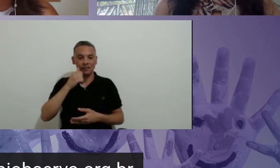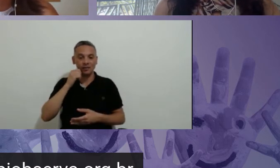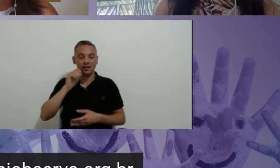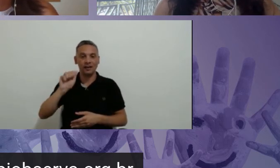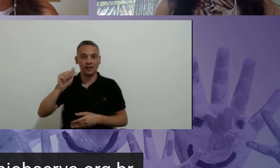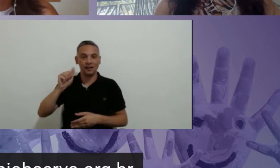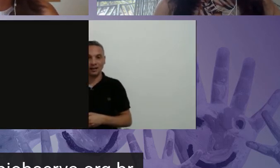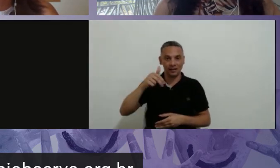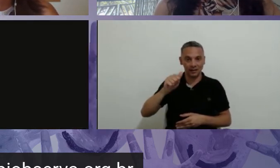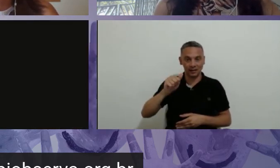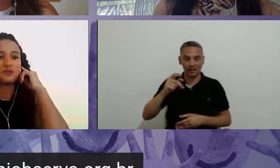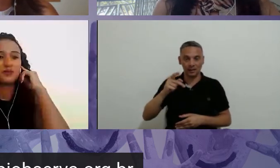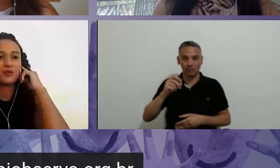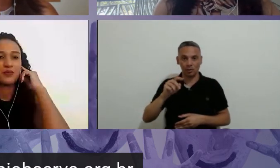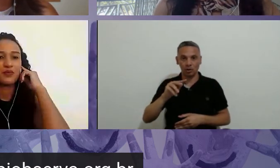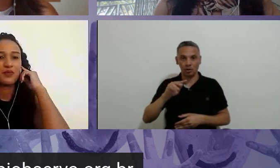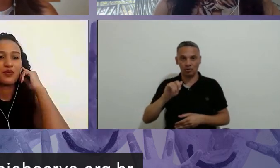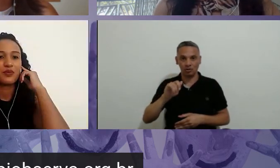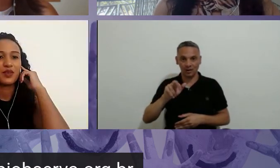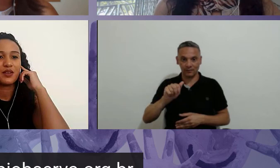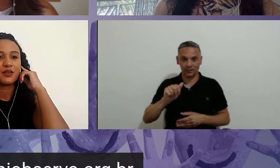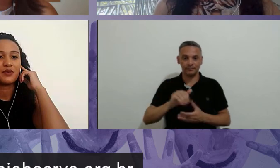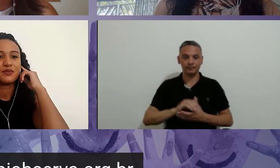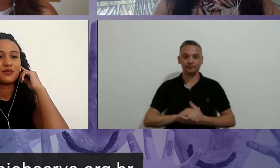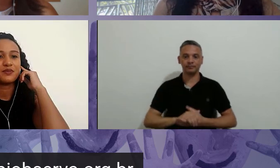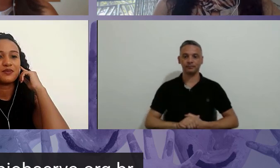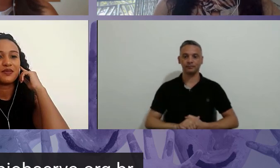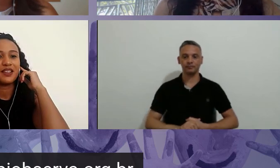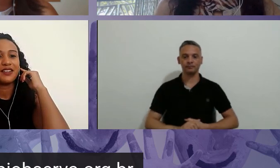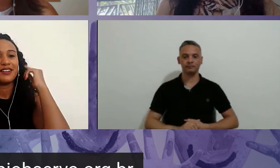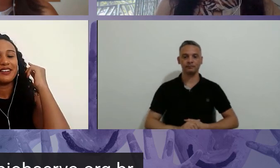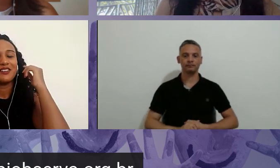dar seguimento. Poti.